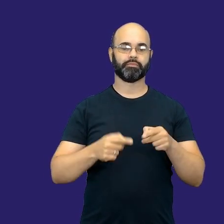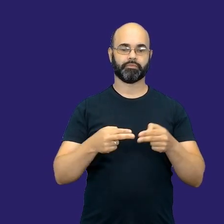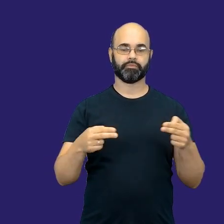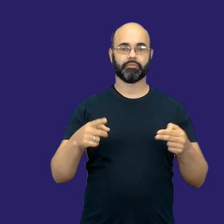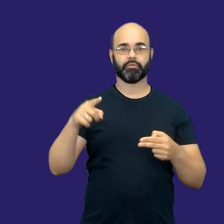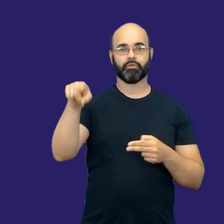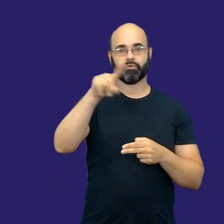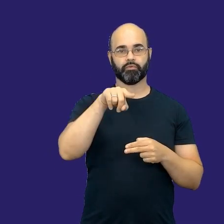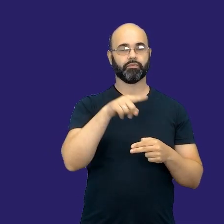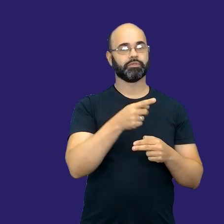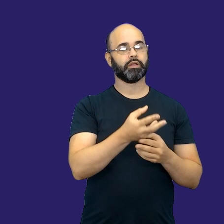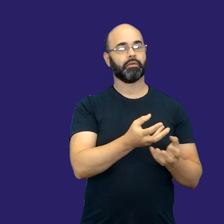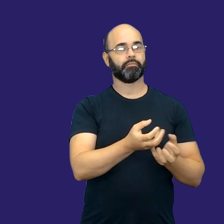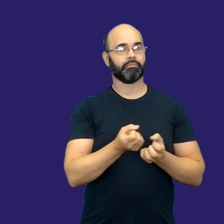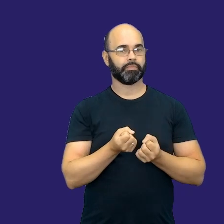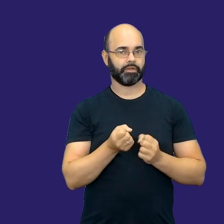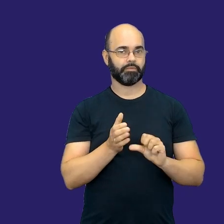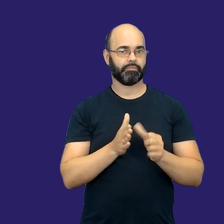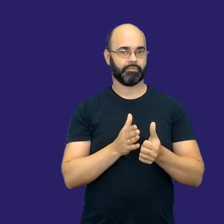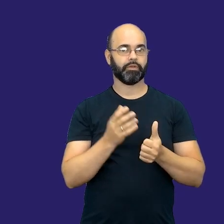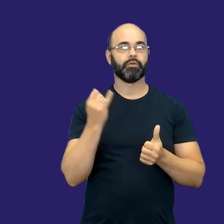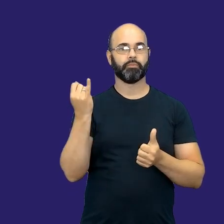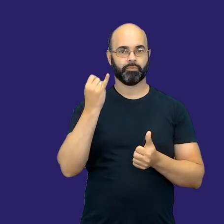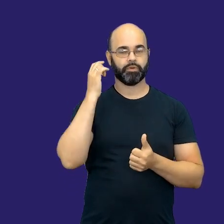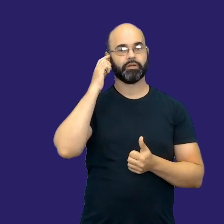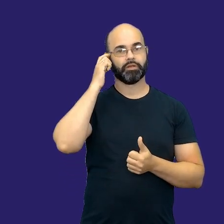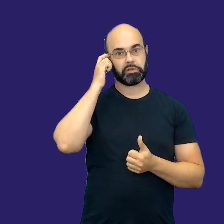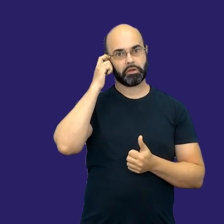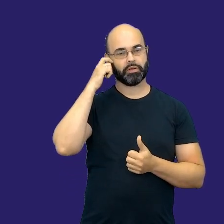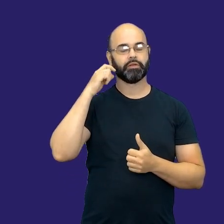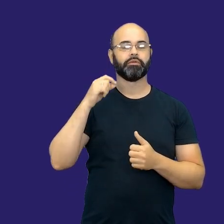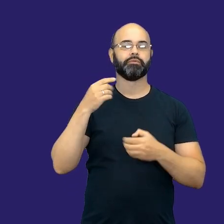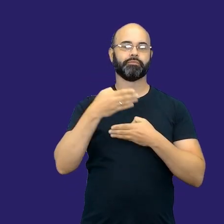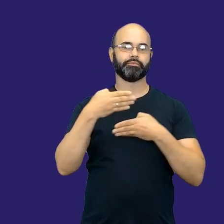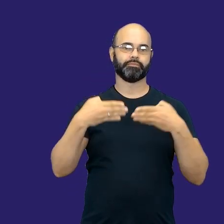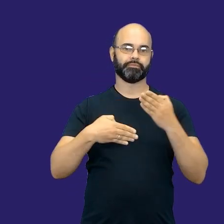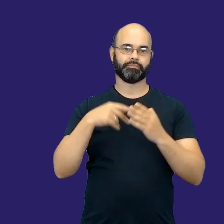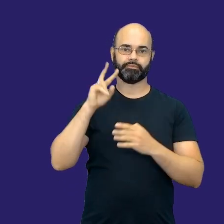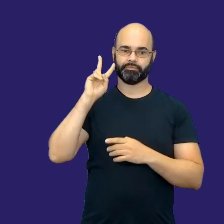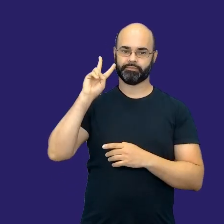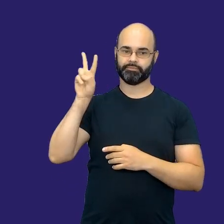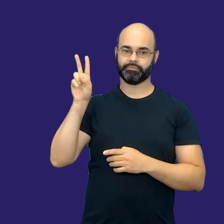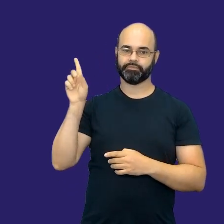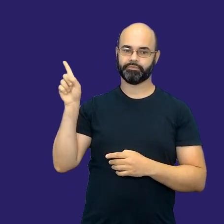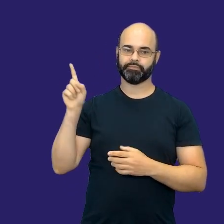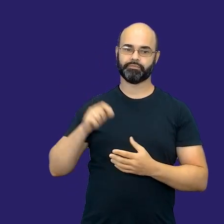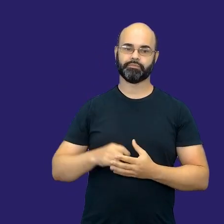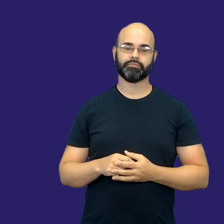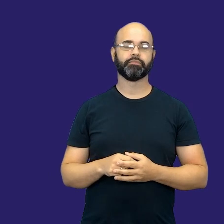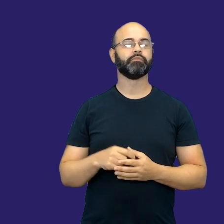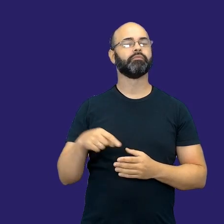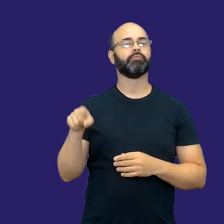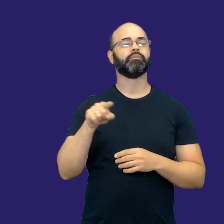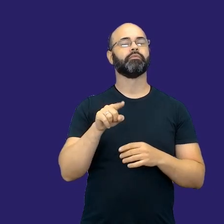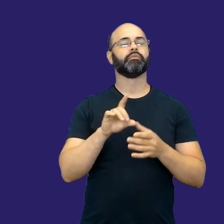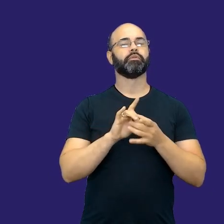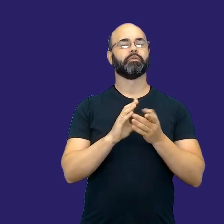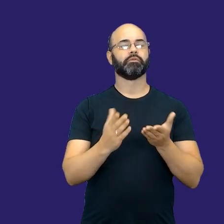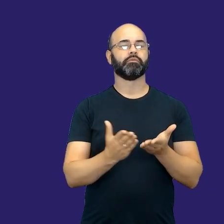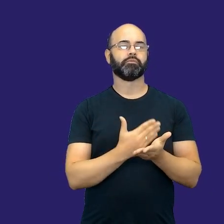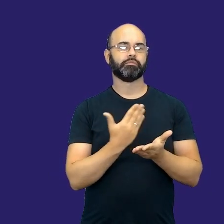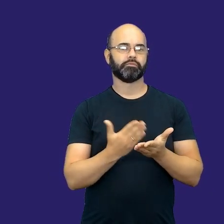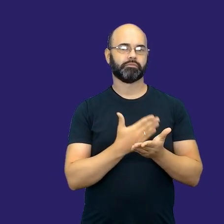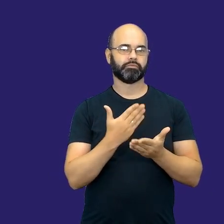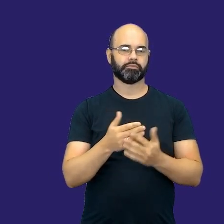Sempre. Então, aqui nesse slide, a gente deixa, quando for disponibilizado para vocês poderão acessar os cadernos do professor e do